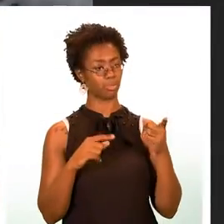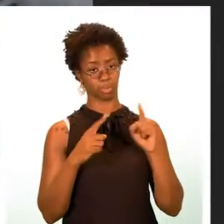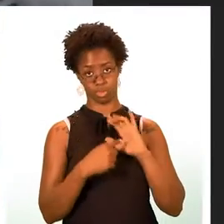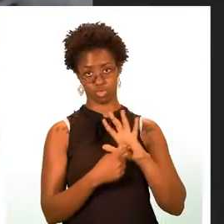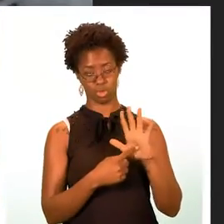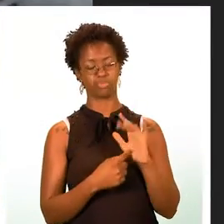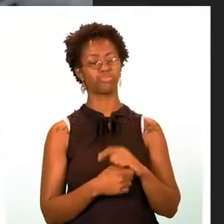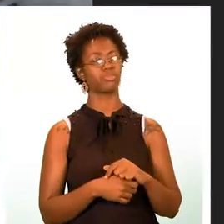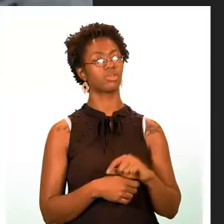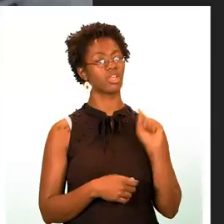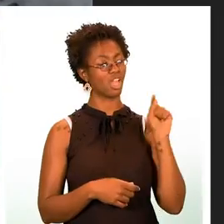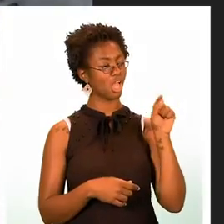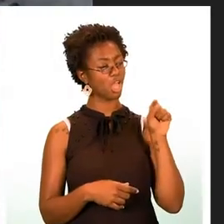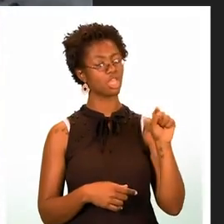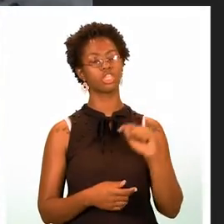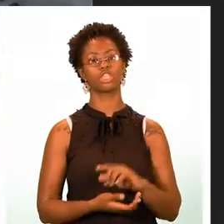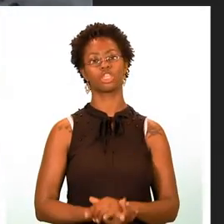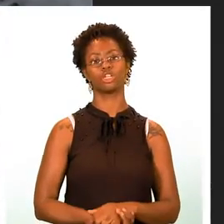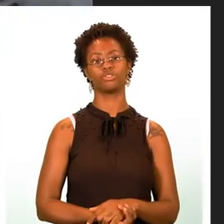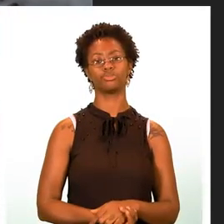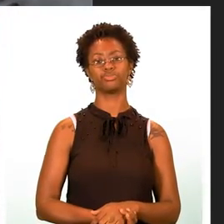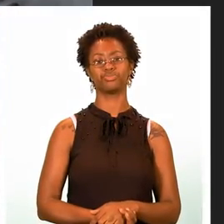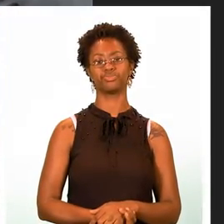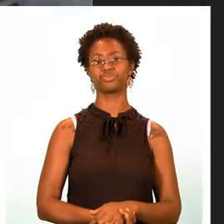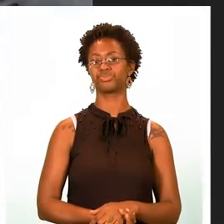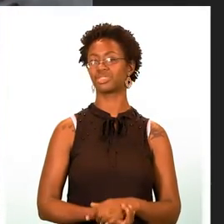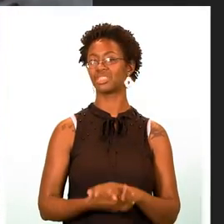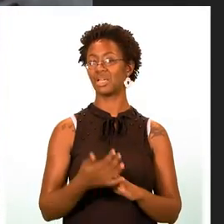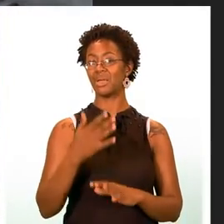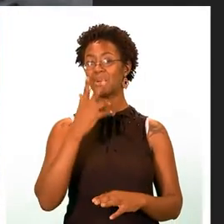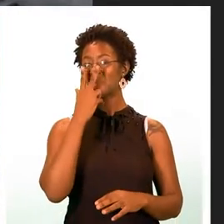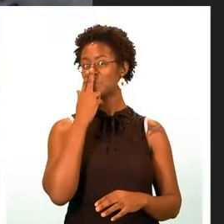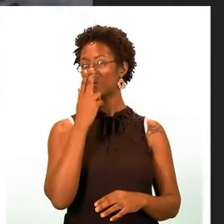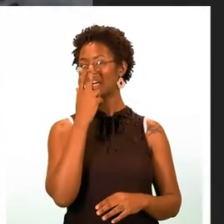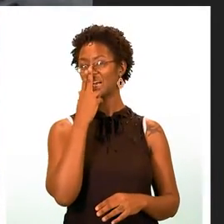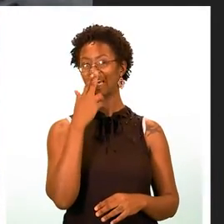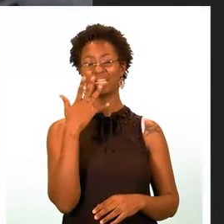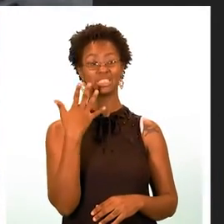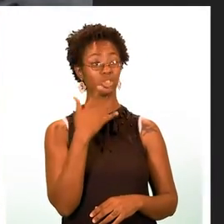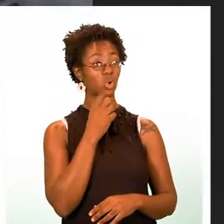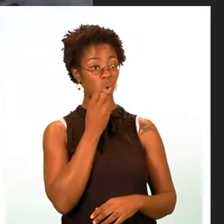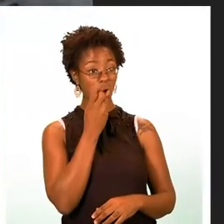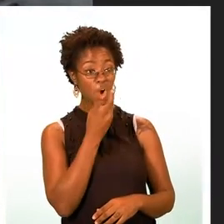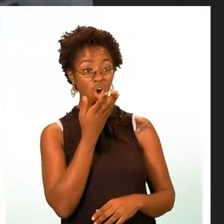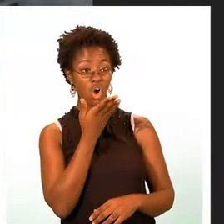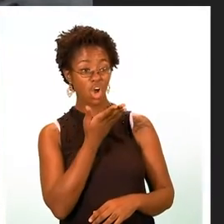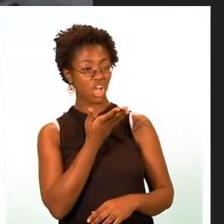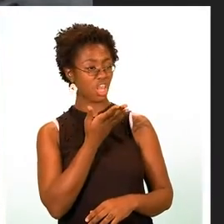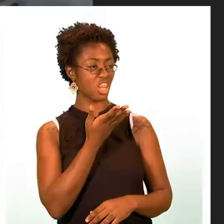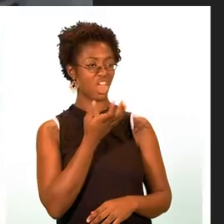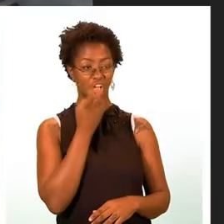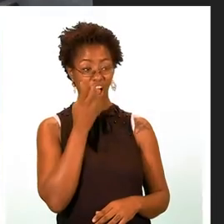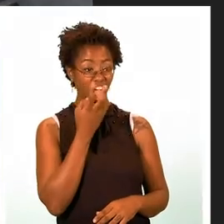Nós temos aqui, olha, esse daqui, Cláudia, parece.